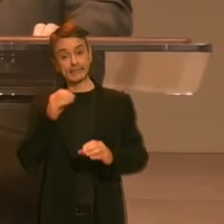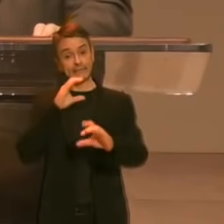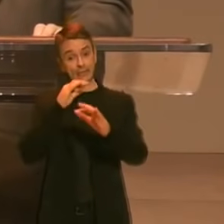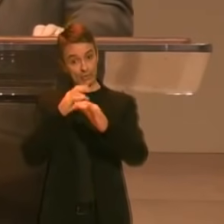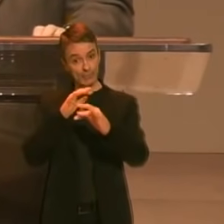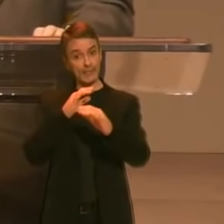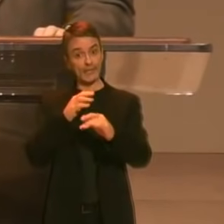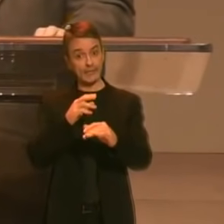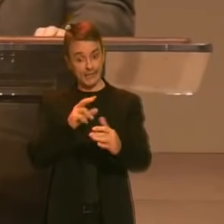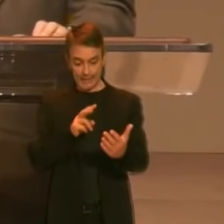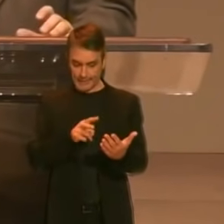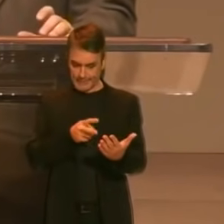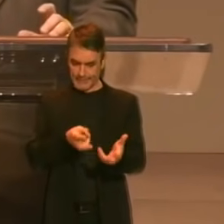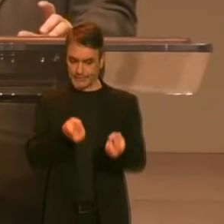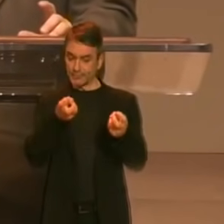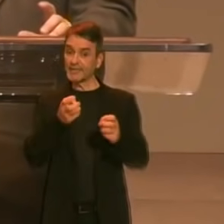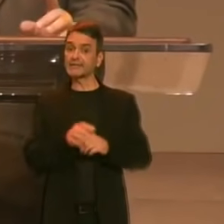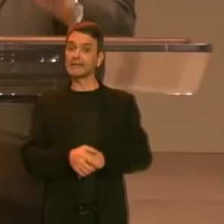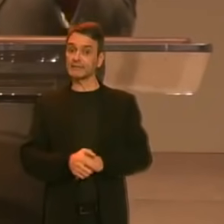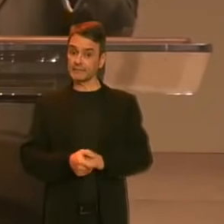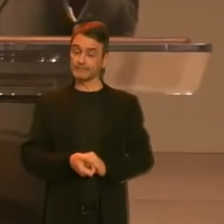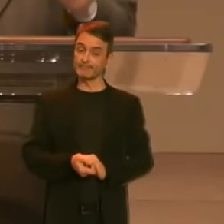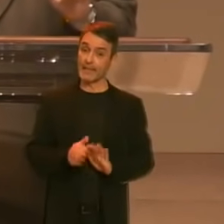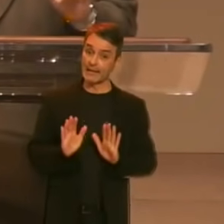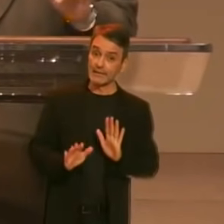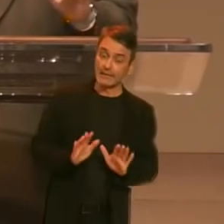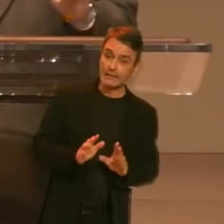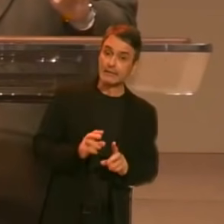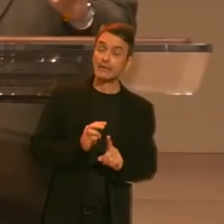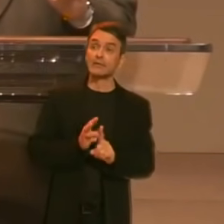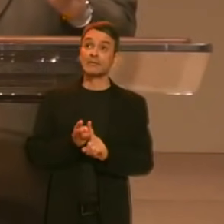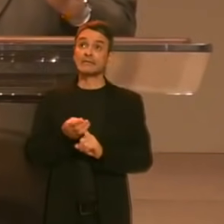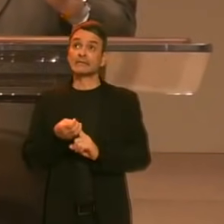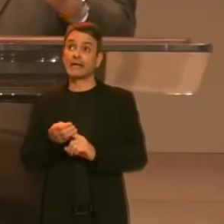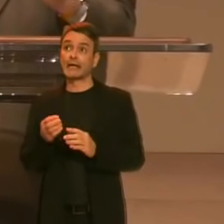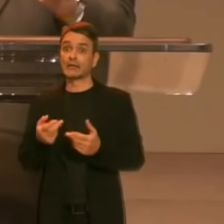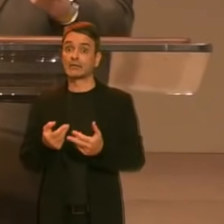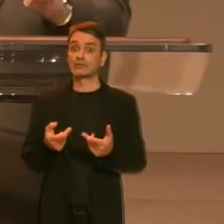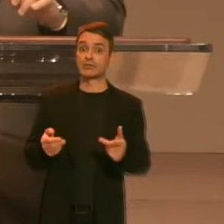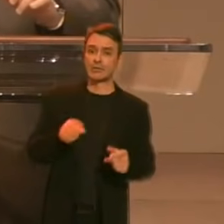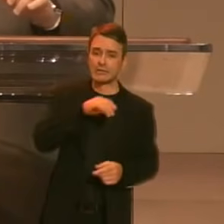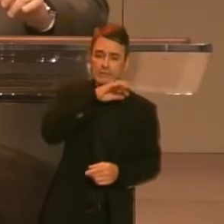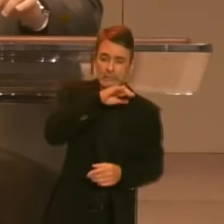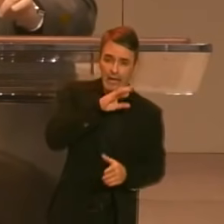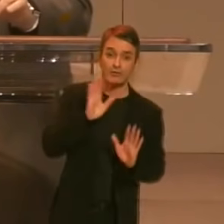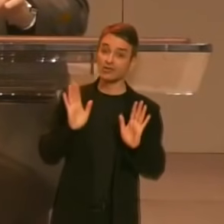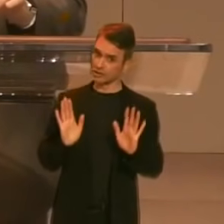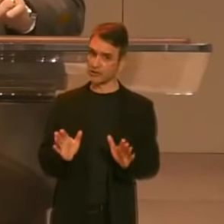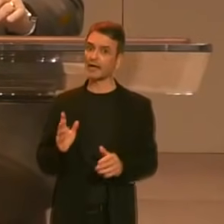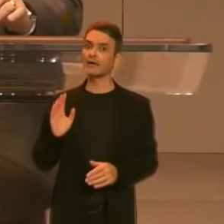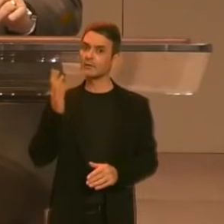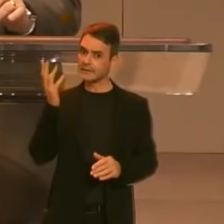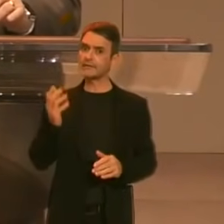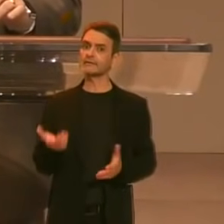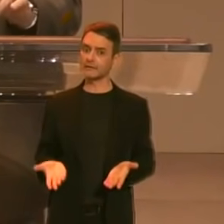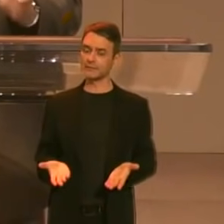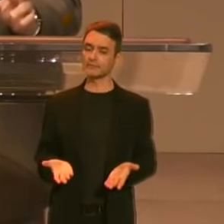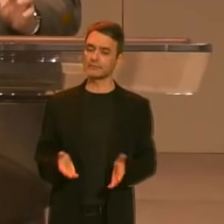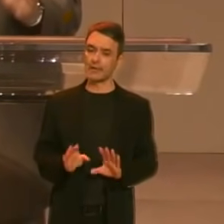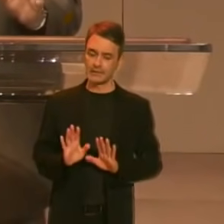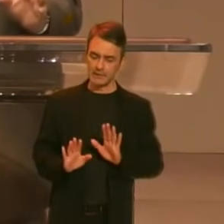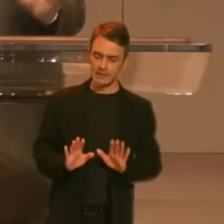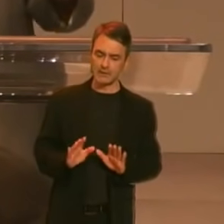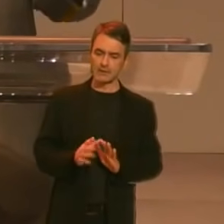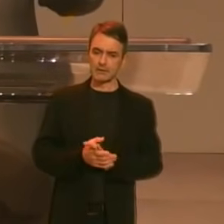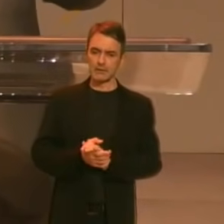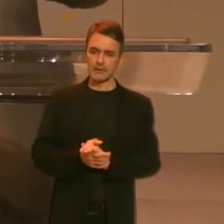o mistério da iniquidade já está em ação, restando apenas que seja afastado